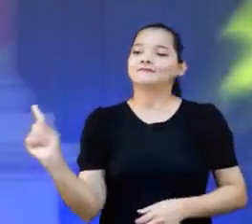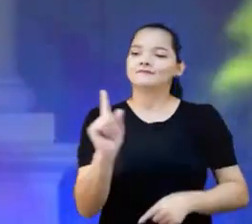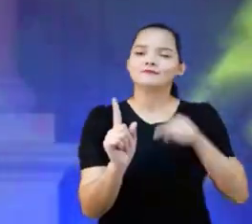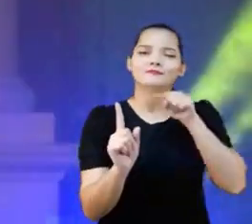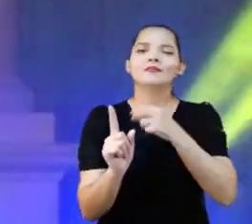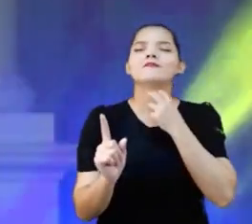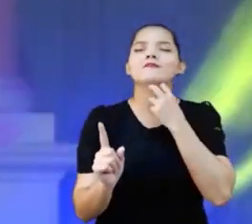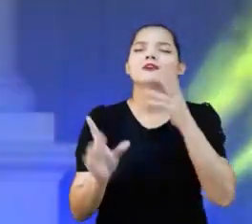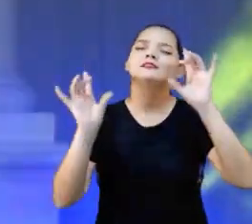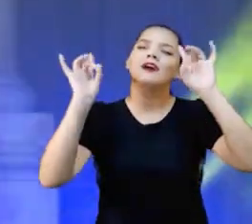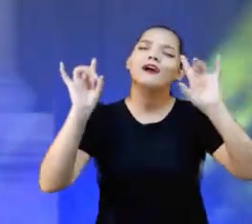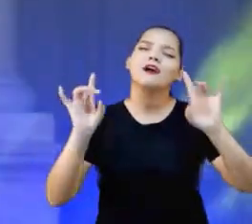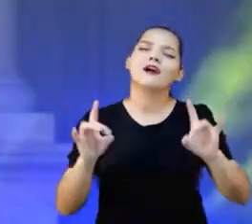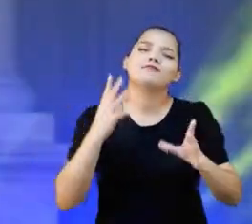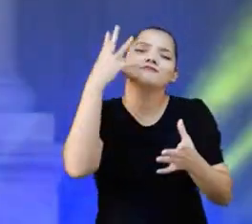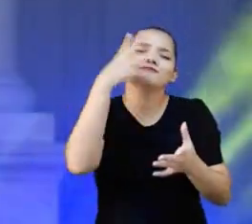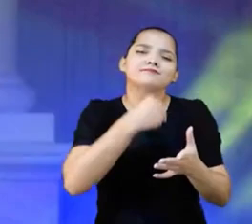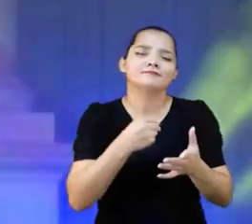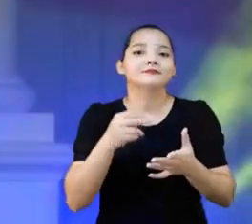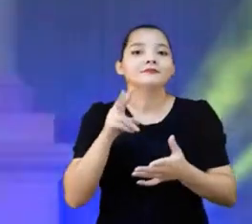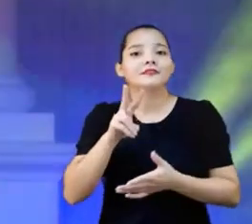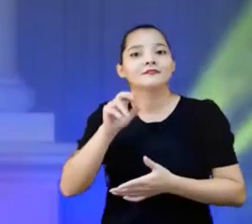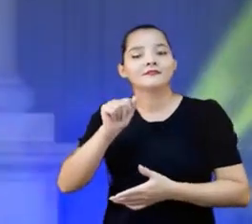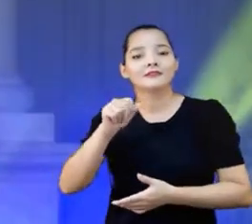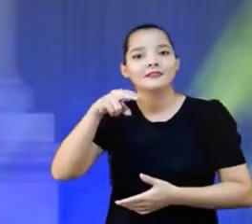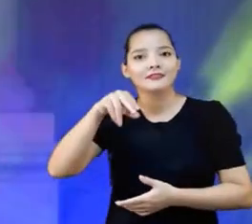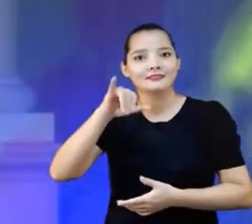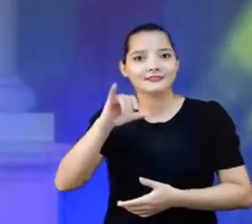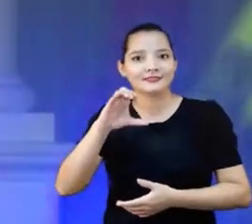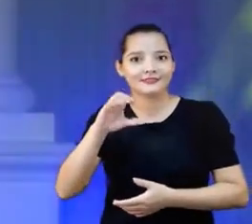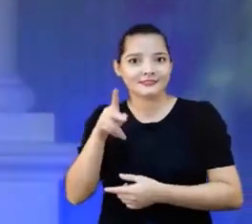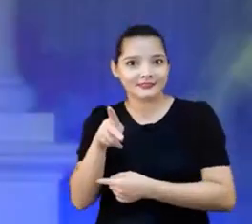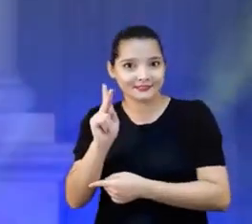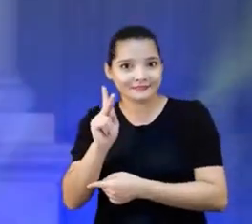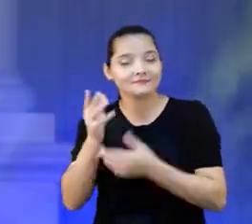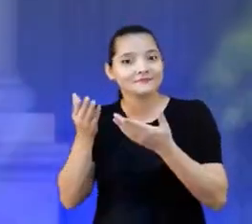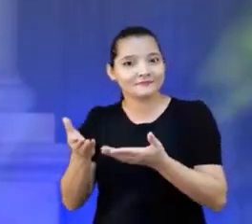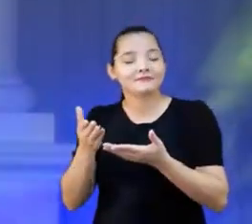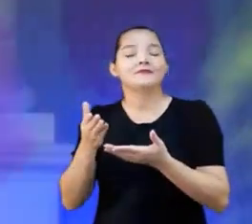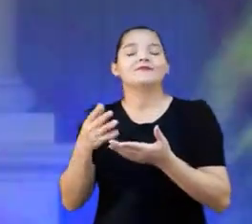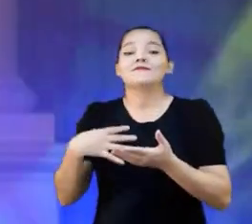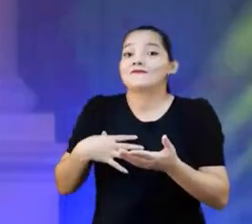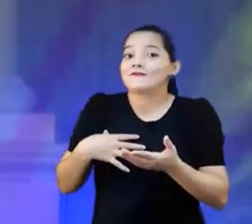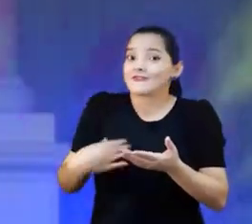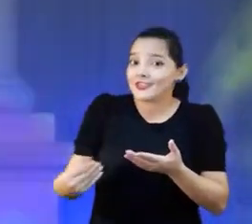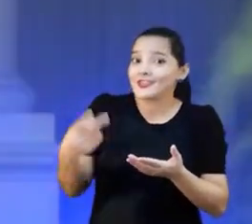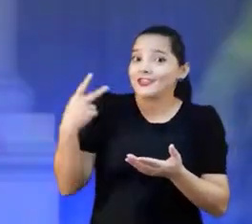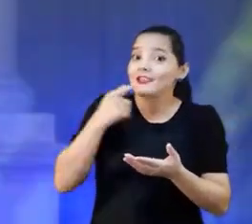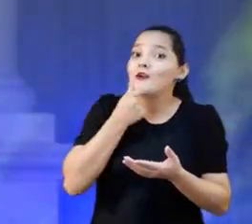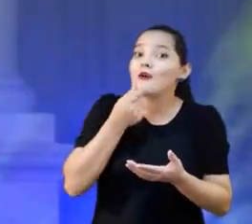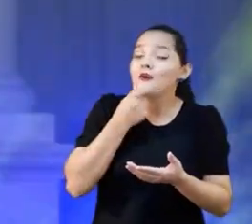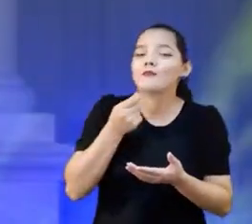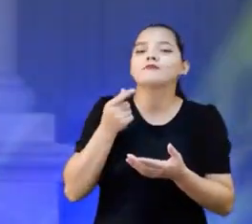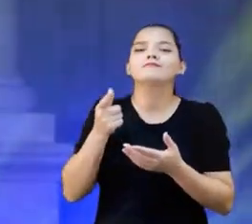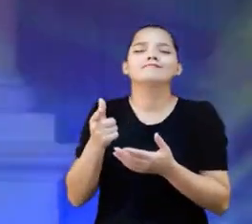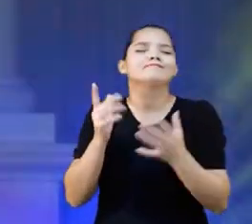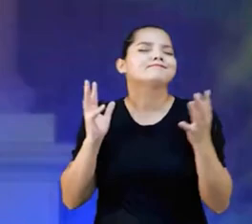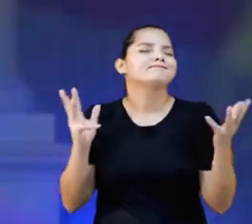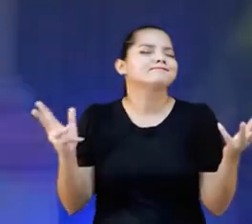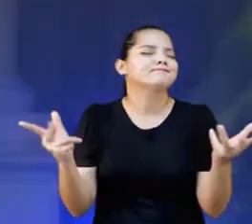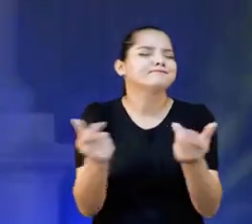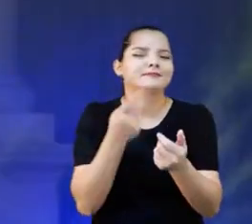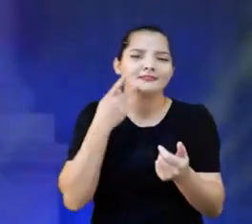voz muito especial nesse tributo. Vanique Belchior, filha do nosso grande